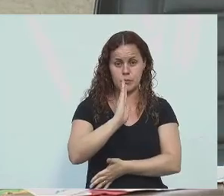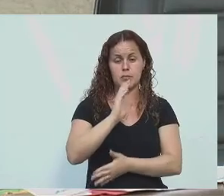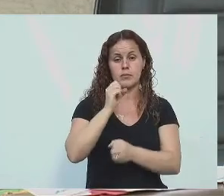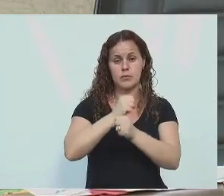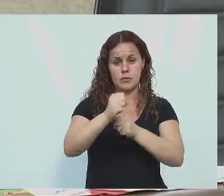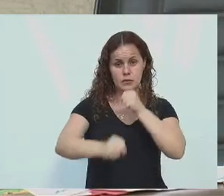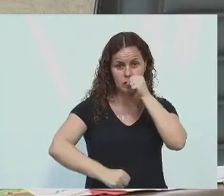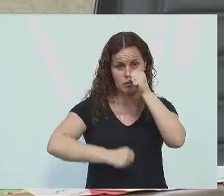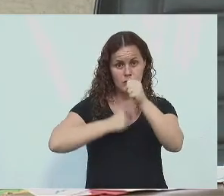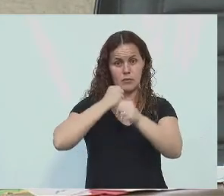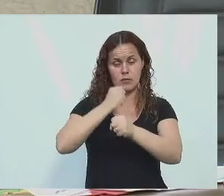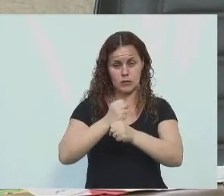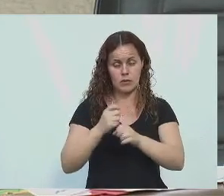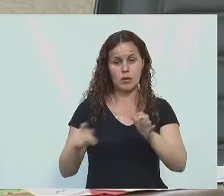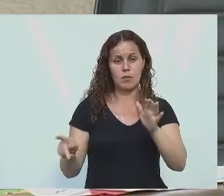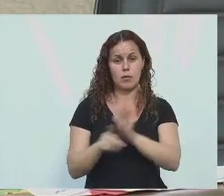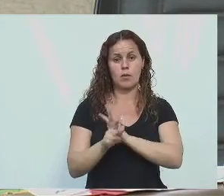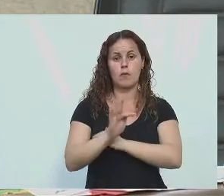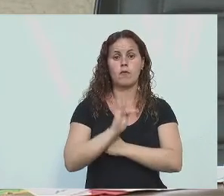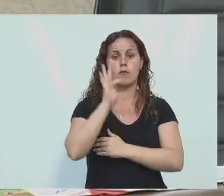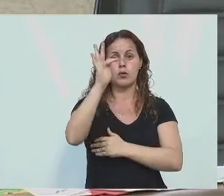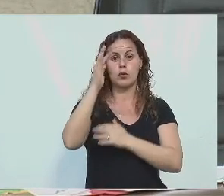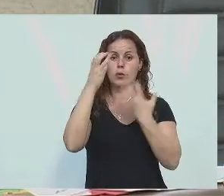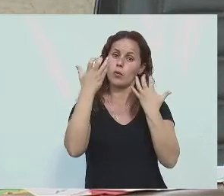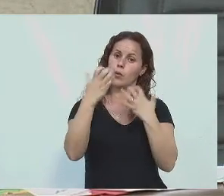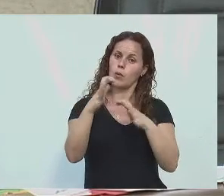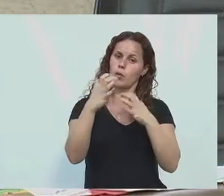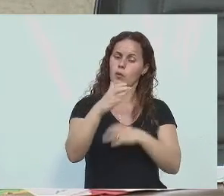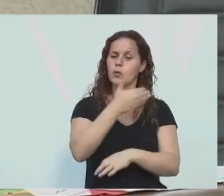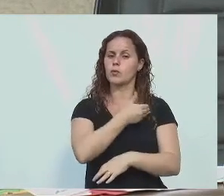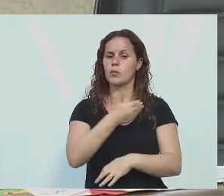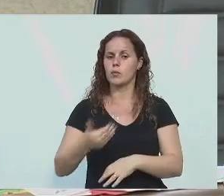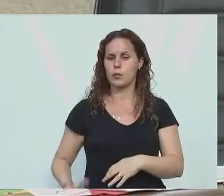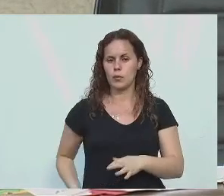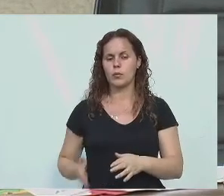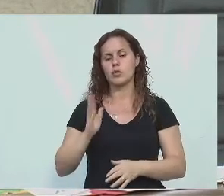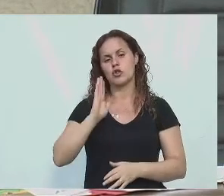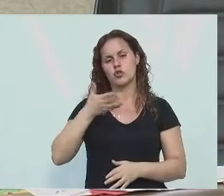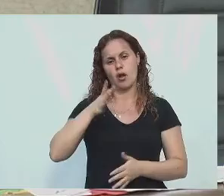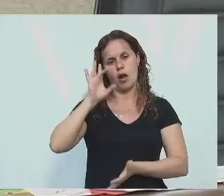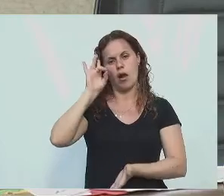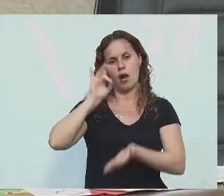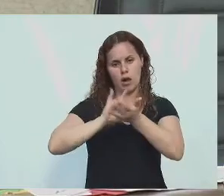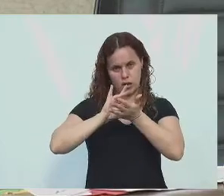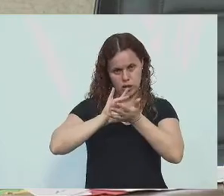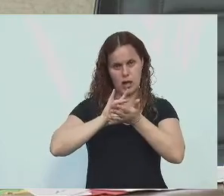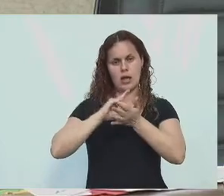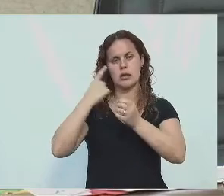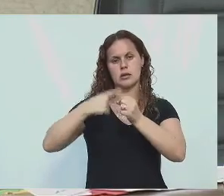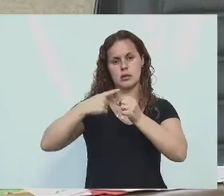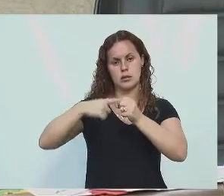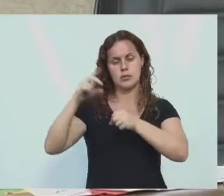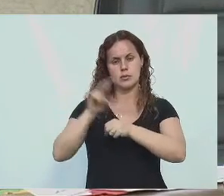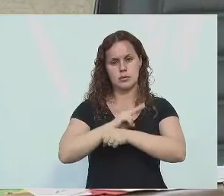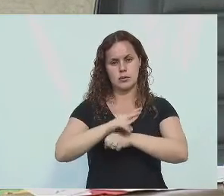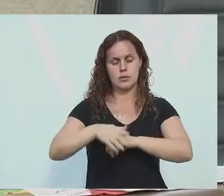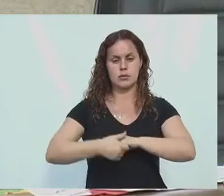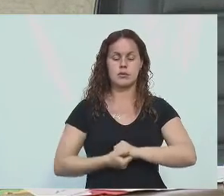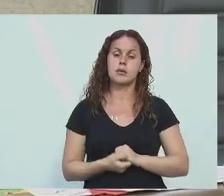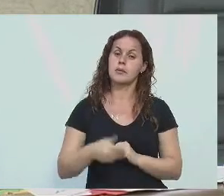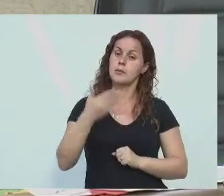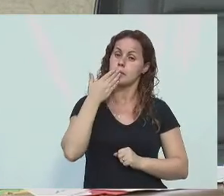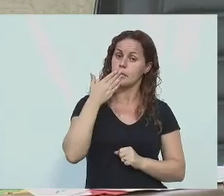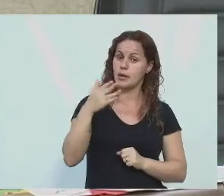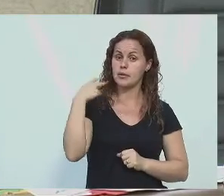ano que vem, para os futuros concursos públicos já se tornar uma realidade no município de Viçosa. Peço aos